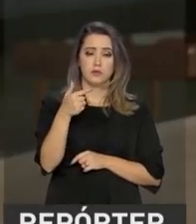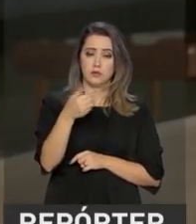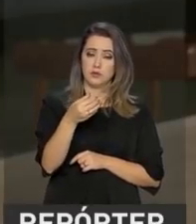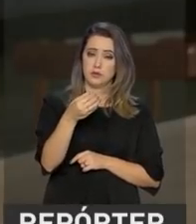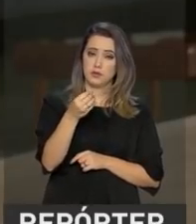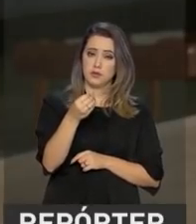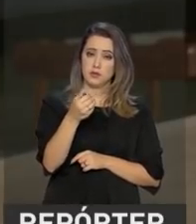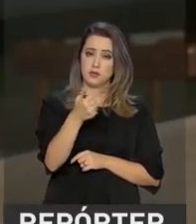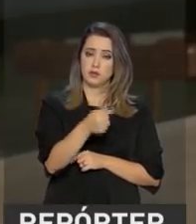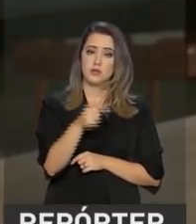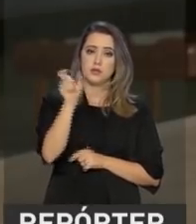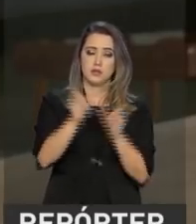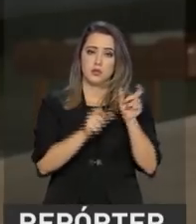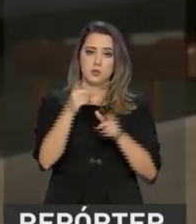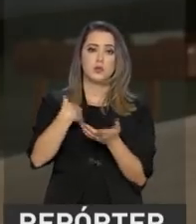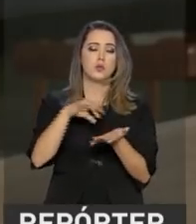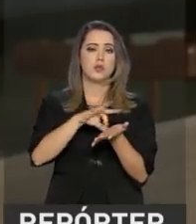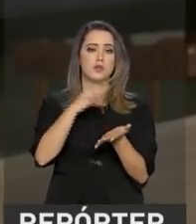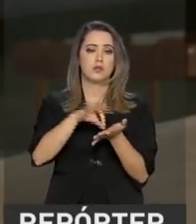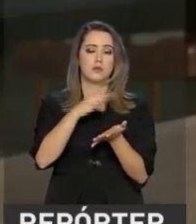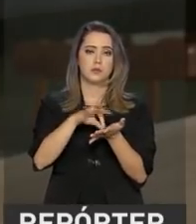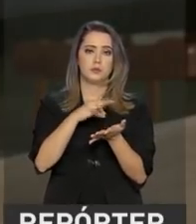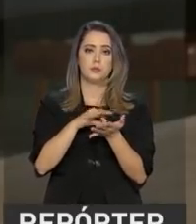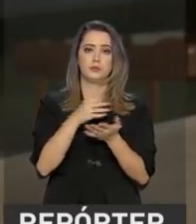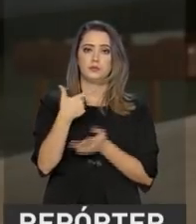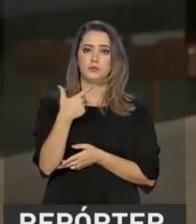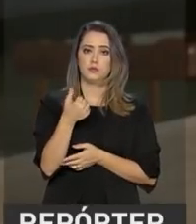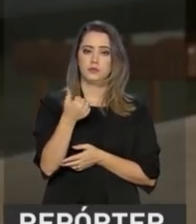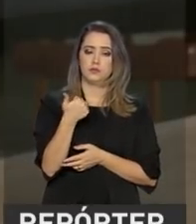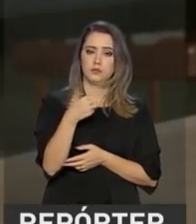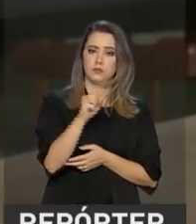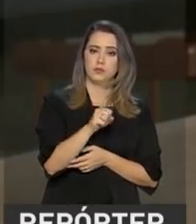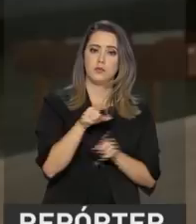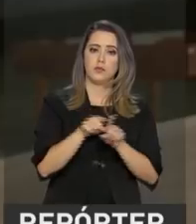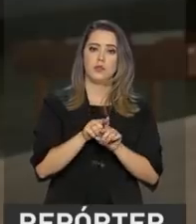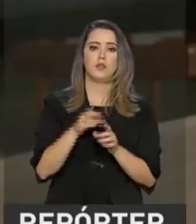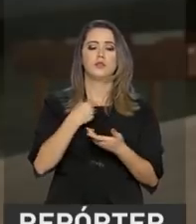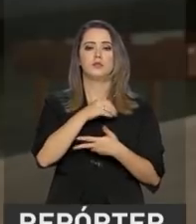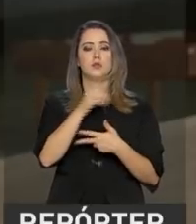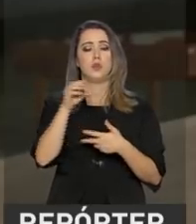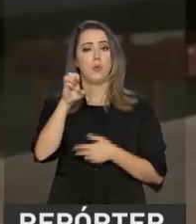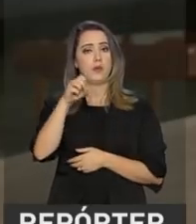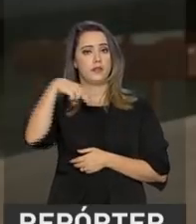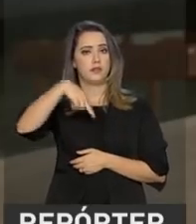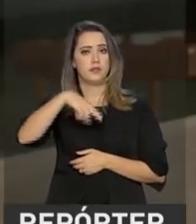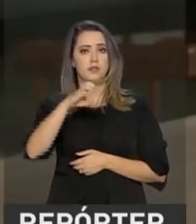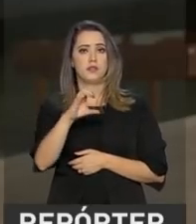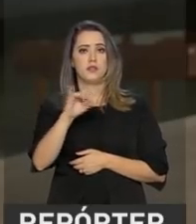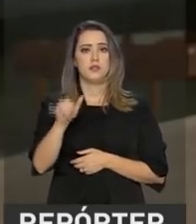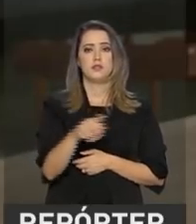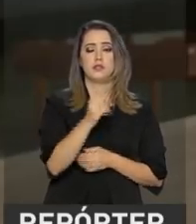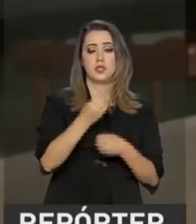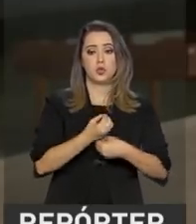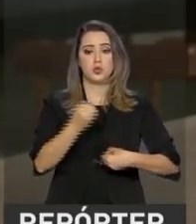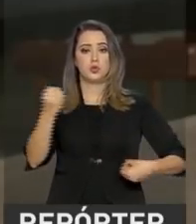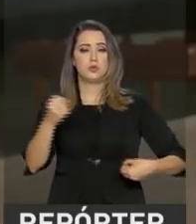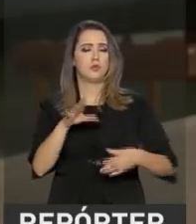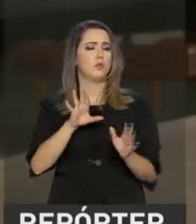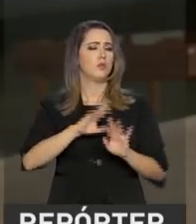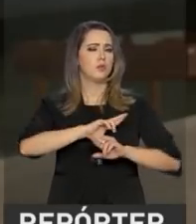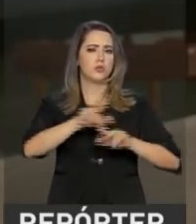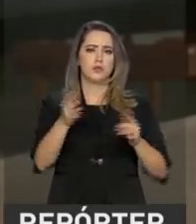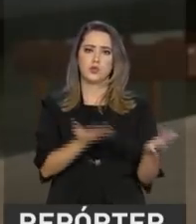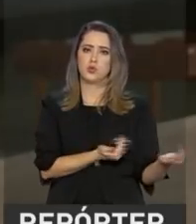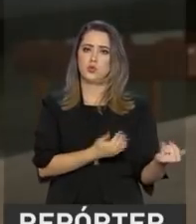1.695.607 pessoas fizeram as inscrições do Enseja 2018, o Exame Nacional para a Certificação de Competências de Jovens